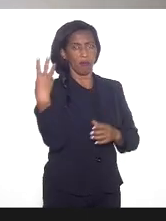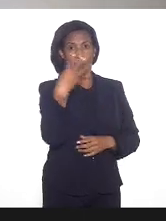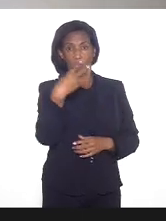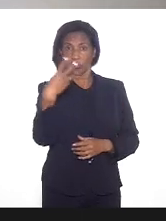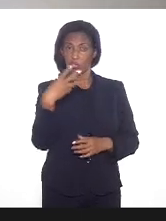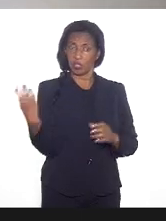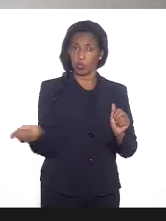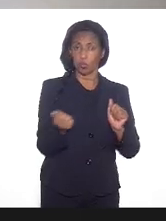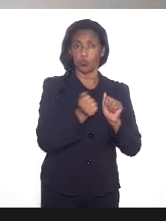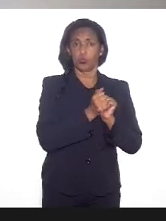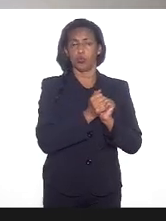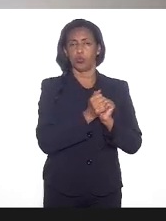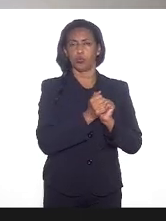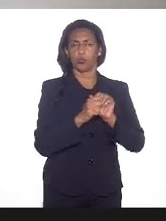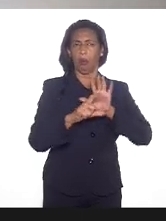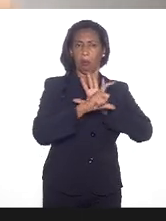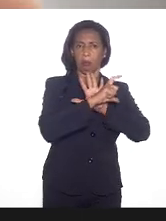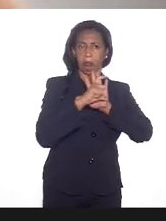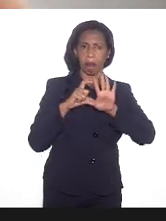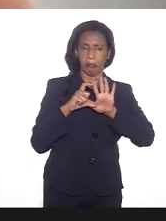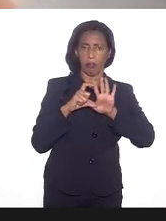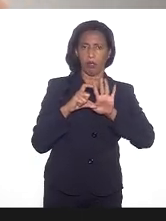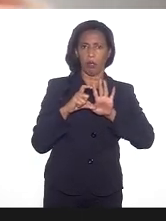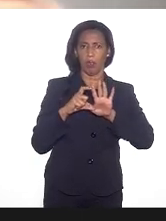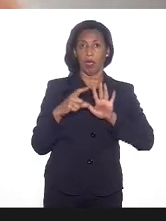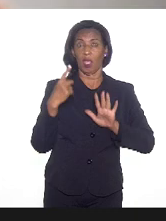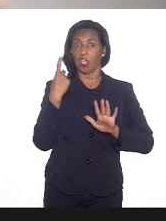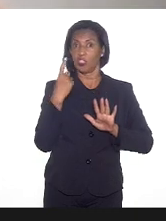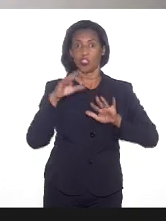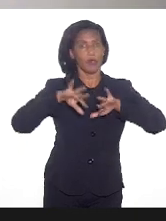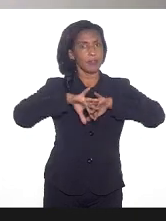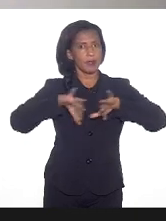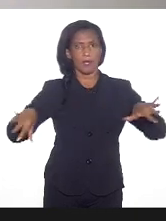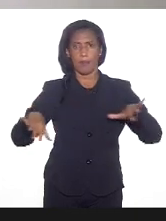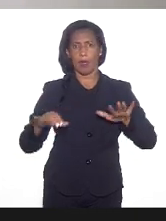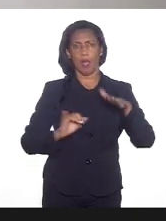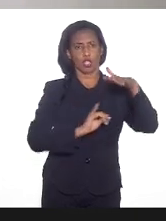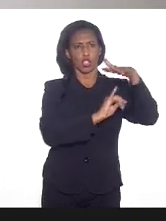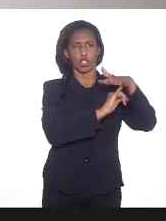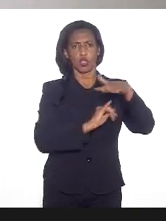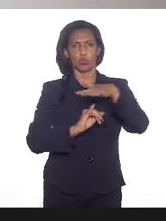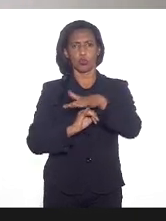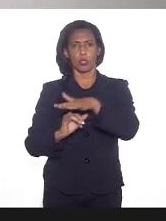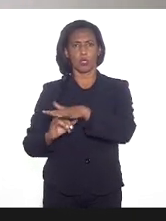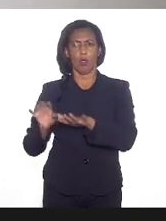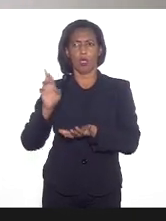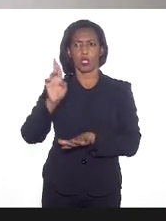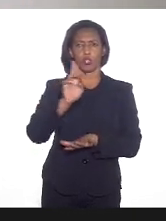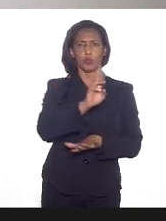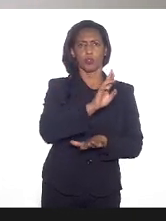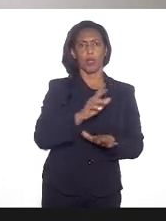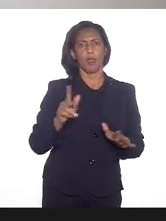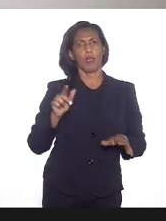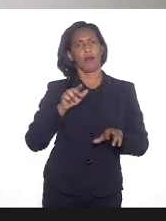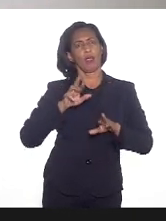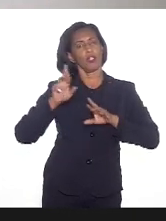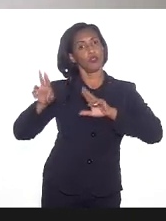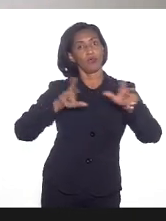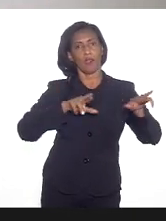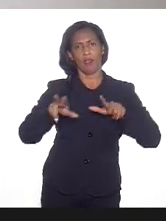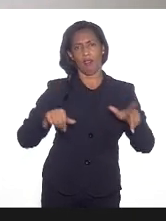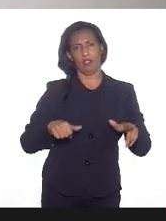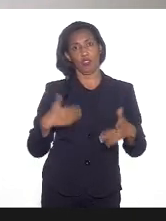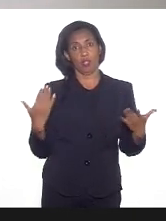ou o Banco do Brasil, o Banco BNP Paribas, a gente tenha um para cada uma dessas instituições, que têm responsabilidades e papéis diferentes. O Banco